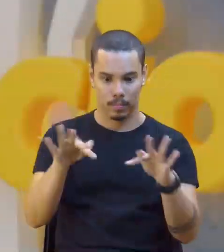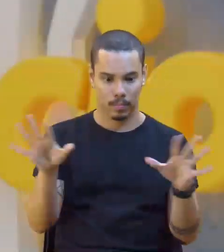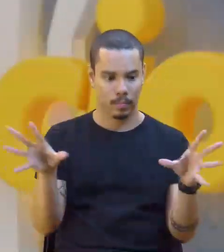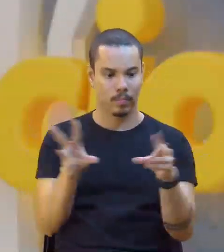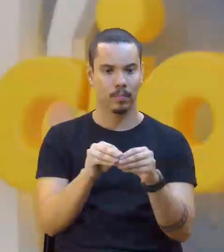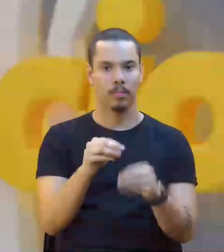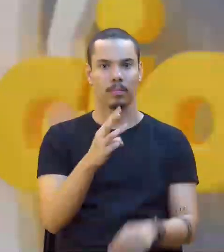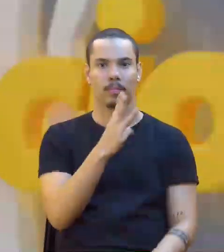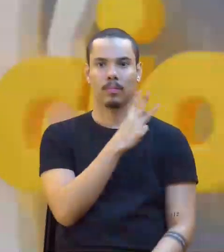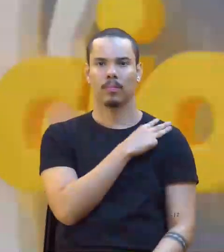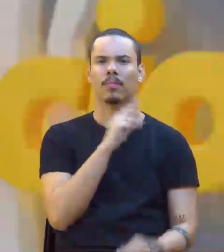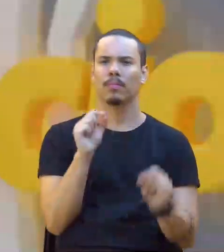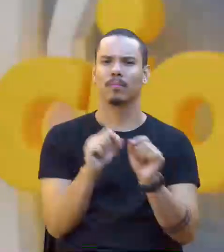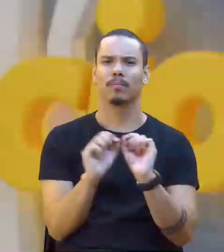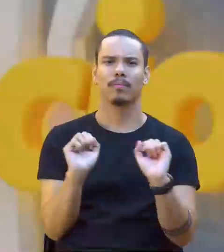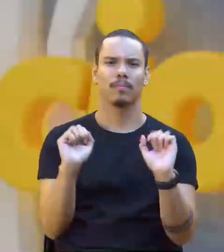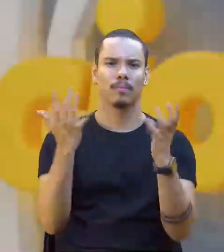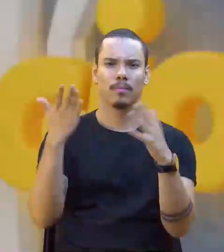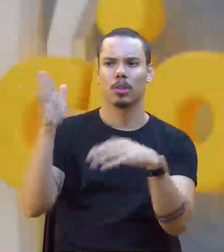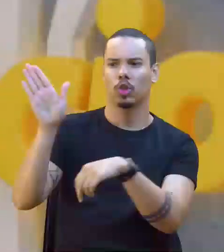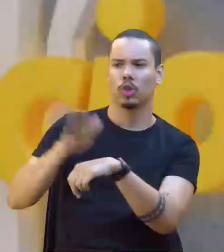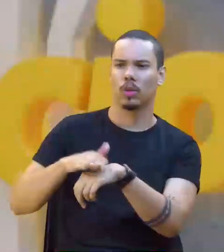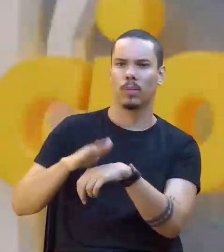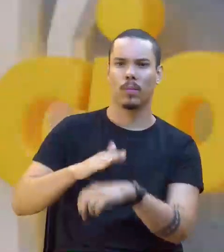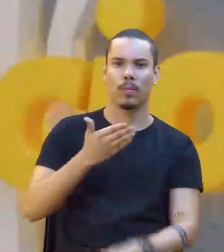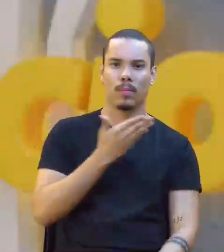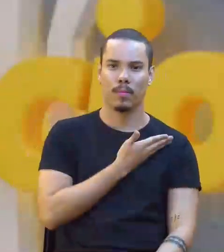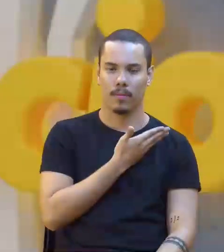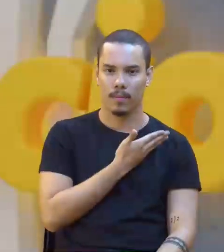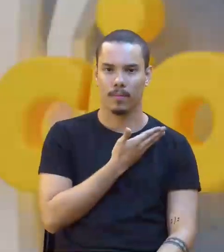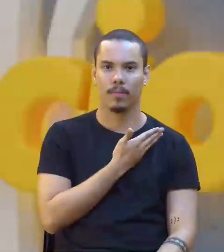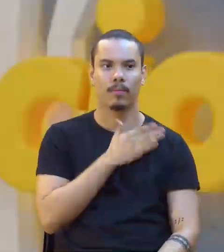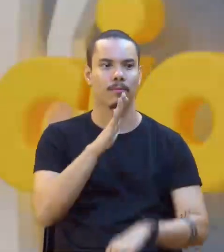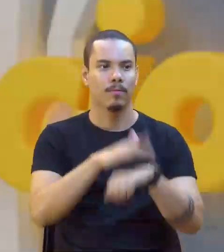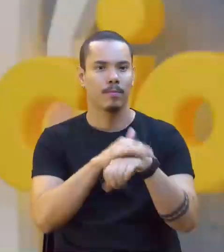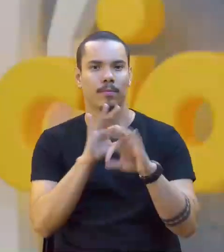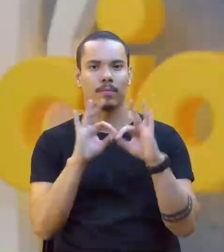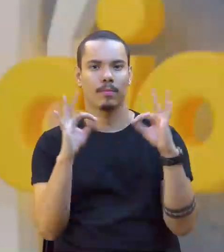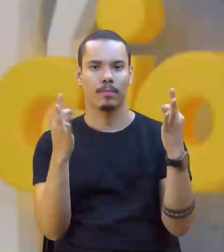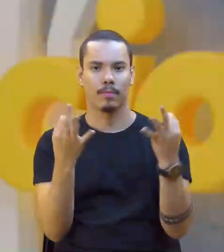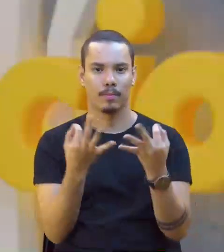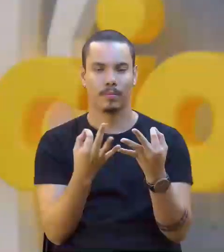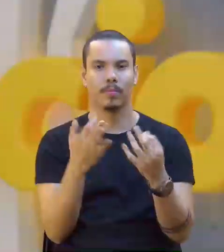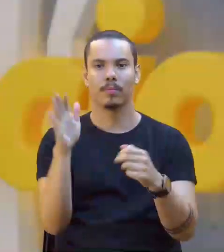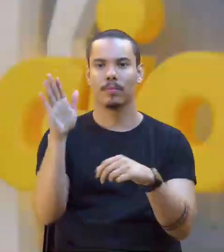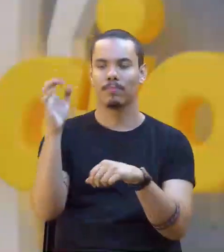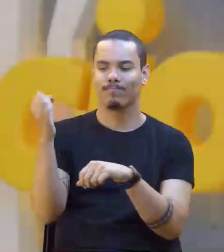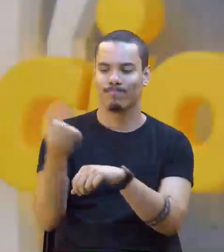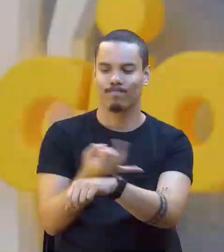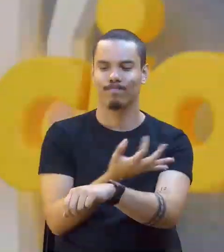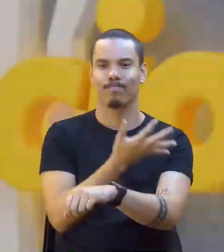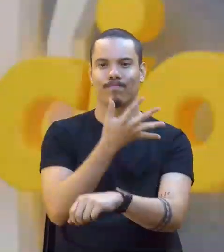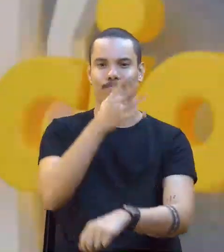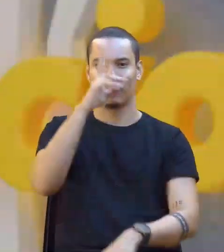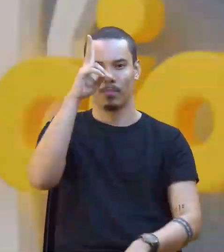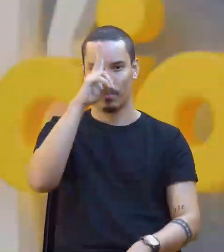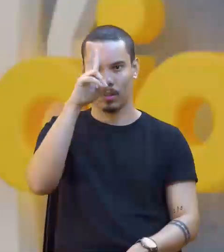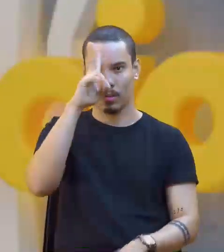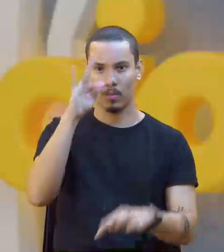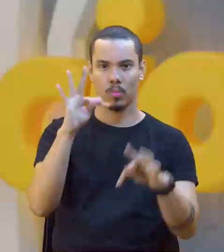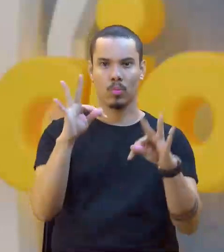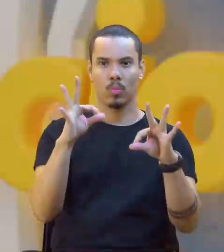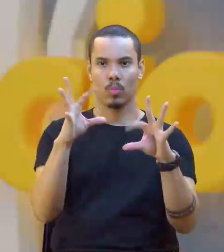façam uma festa. Chamem os amigos, chamem os parentes, se emocionem, lembrem do que vocês viveram